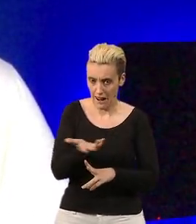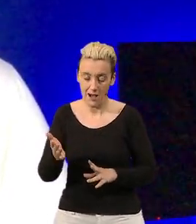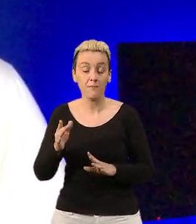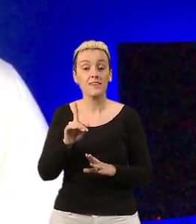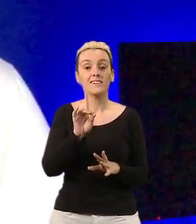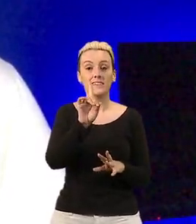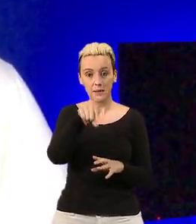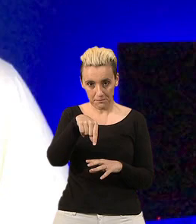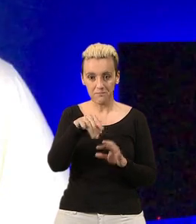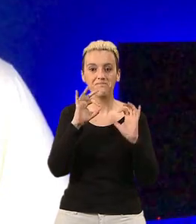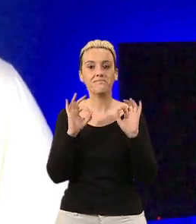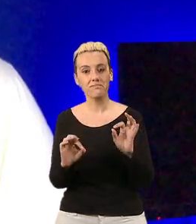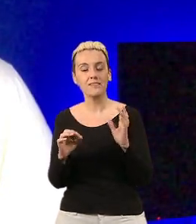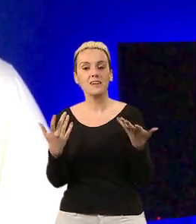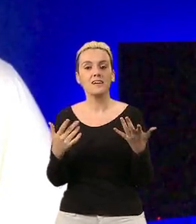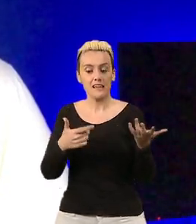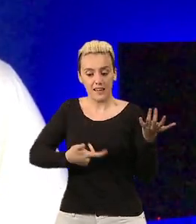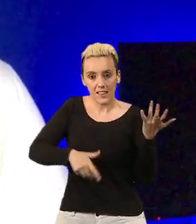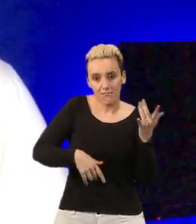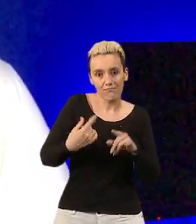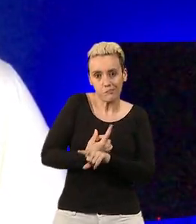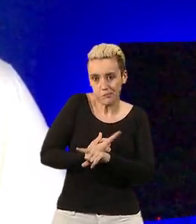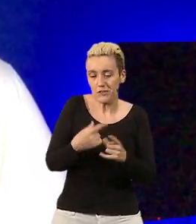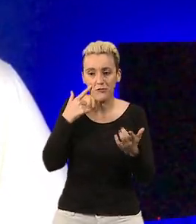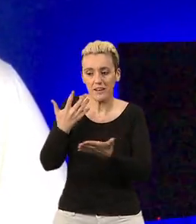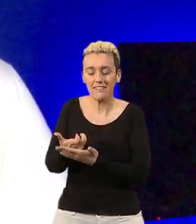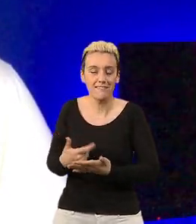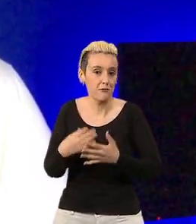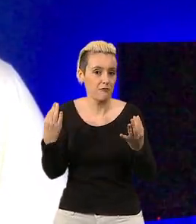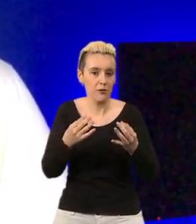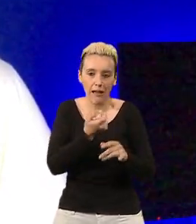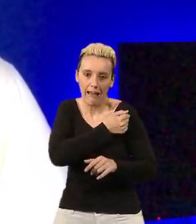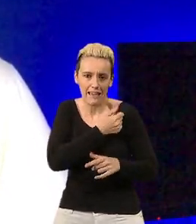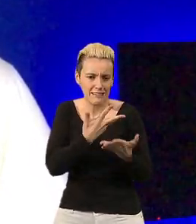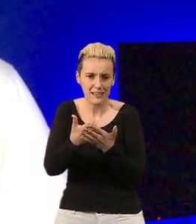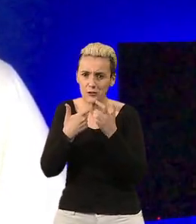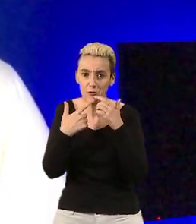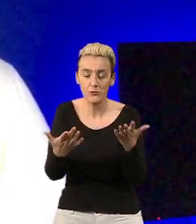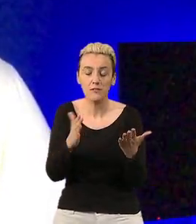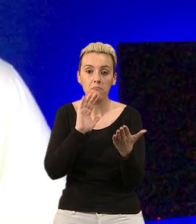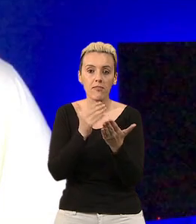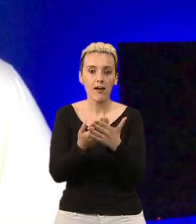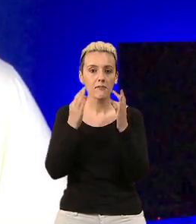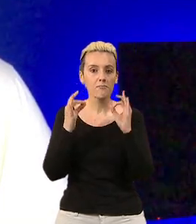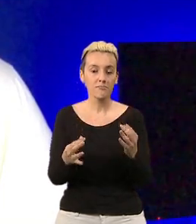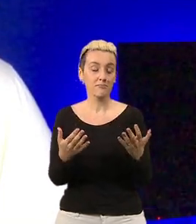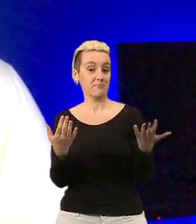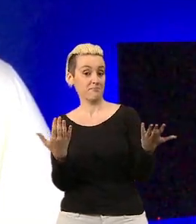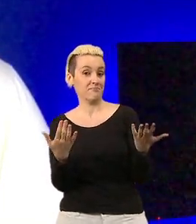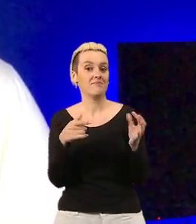assim como as restantes guitarras. Foi assim uma produção bastante caseira e acabou por vir parar